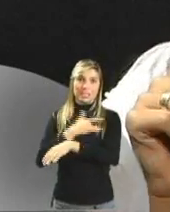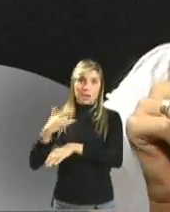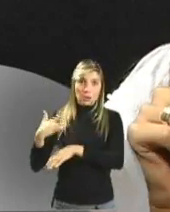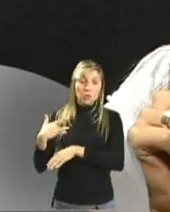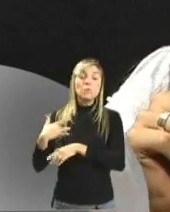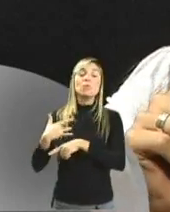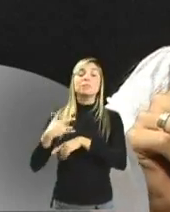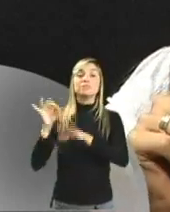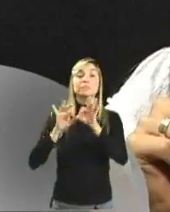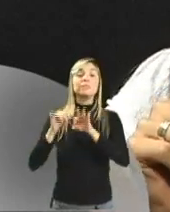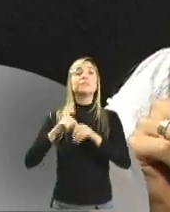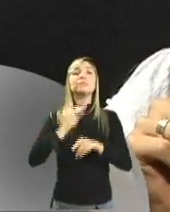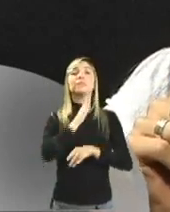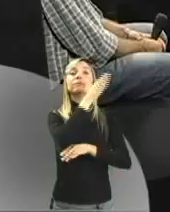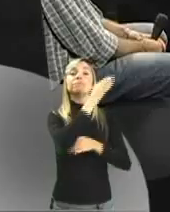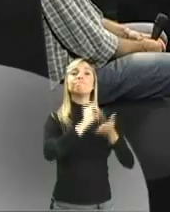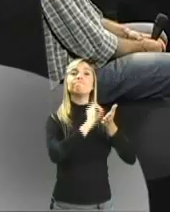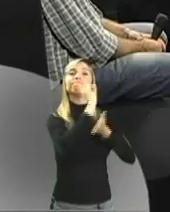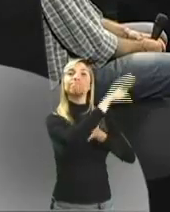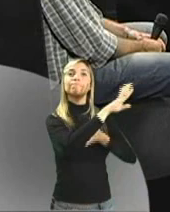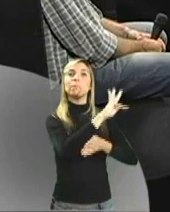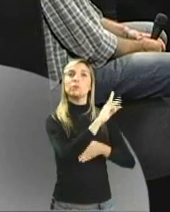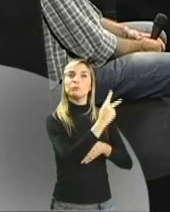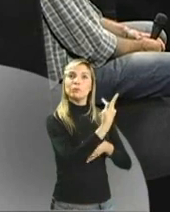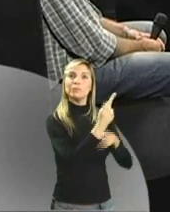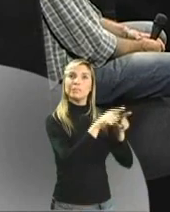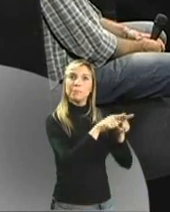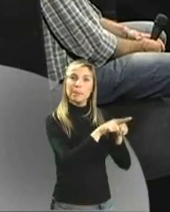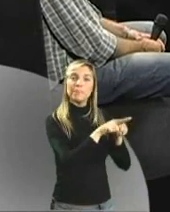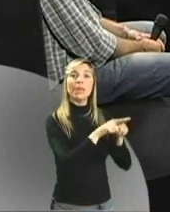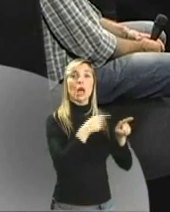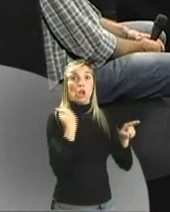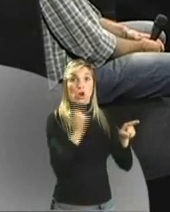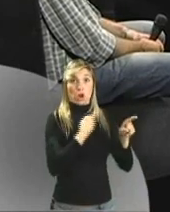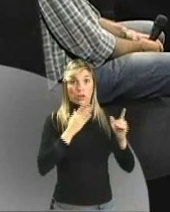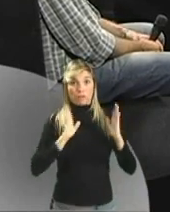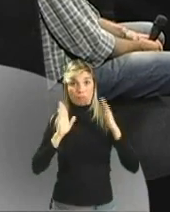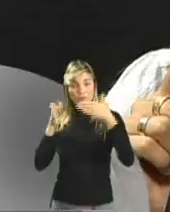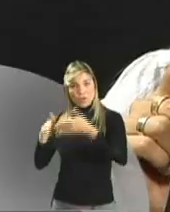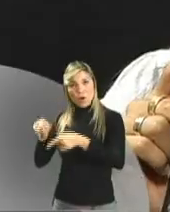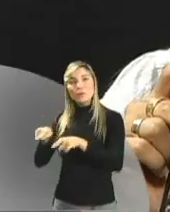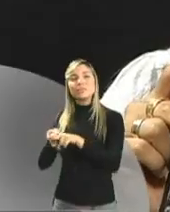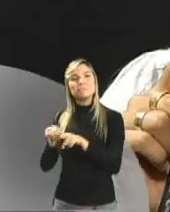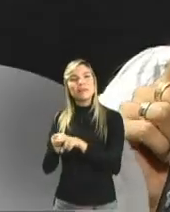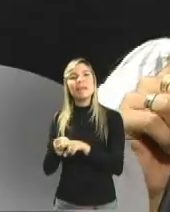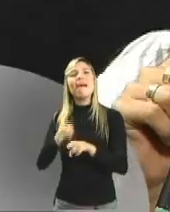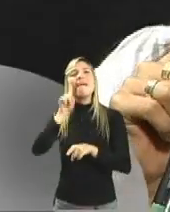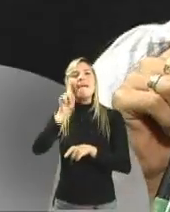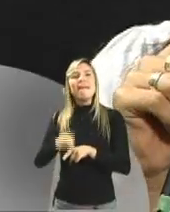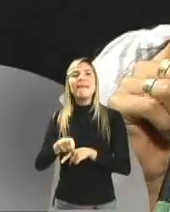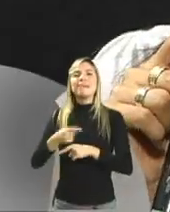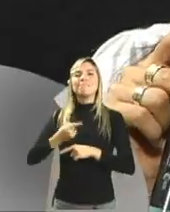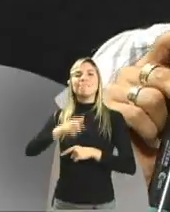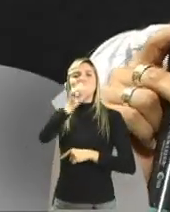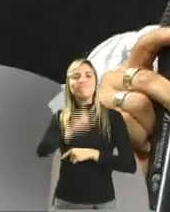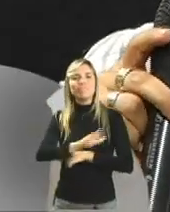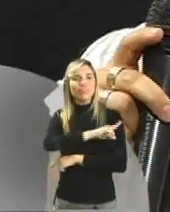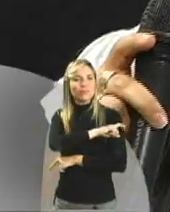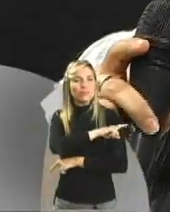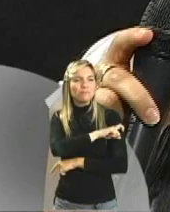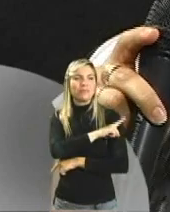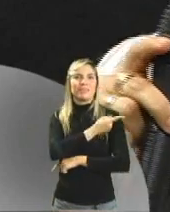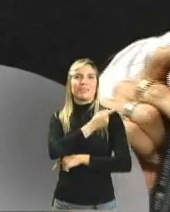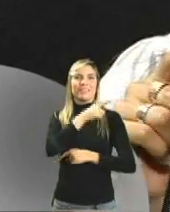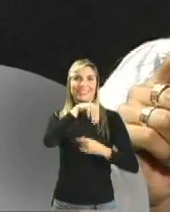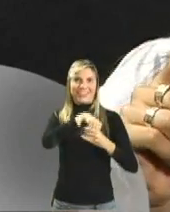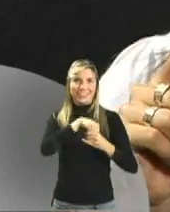vão começar a receber essas bolsas pelo SUS. E a gente tem a segunda linha, que é a gente faz a capacitação dos